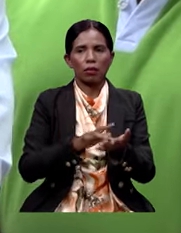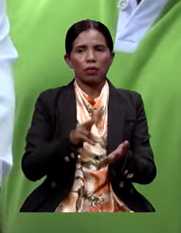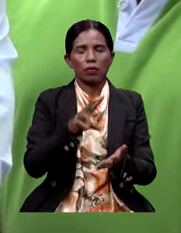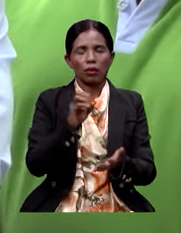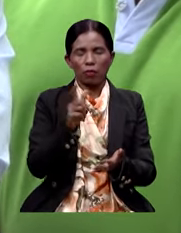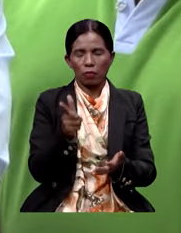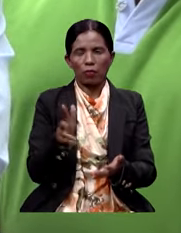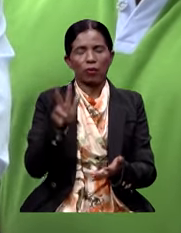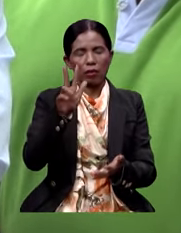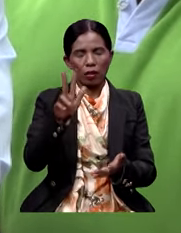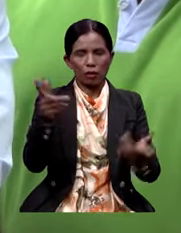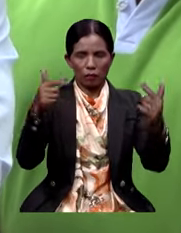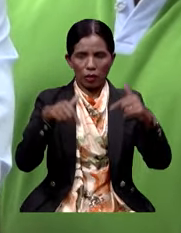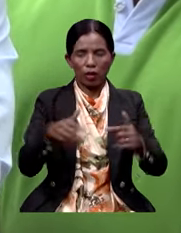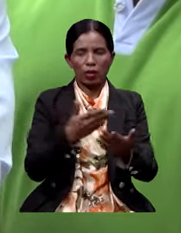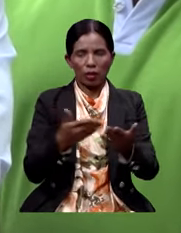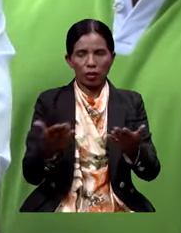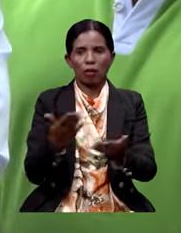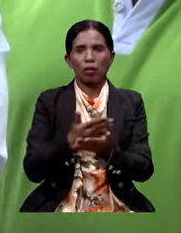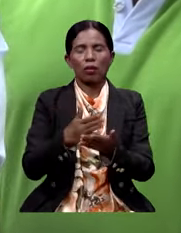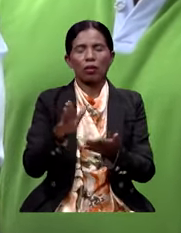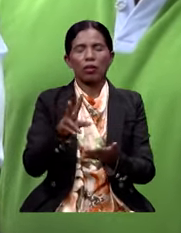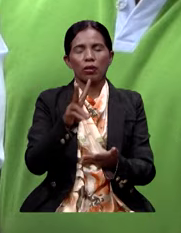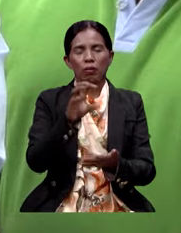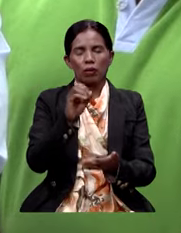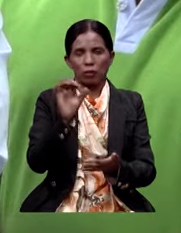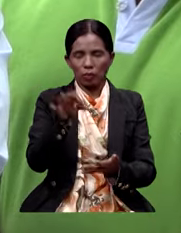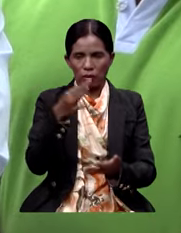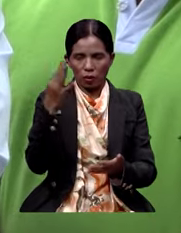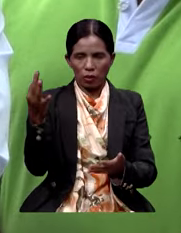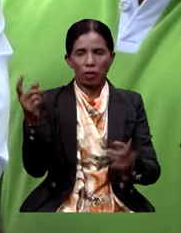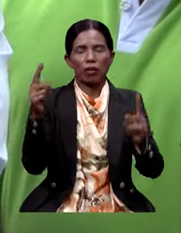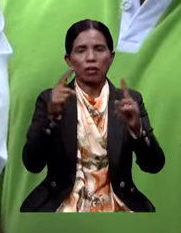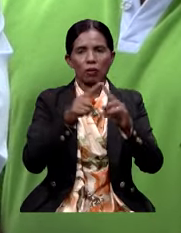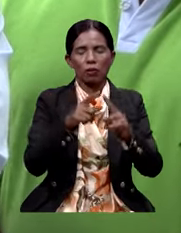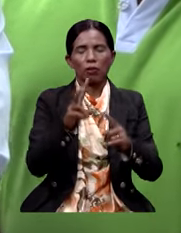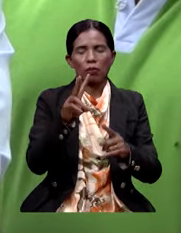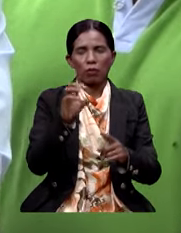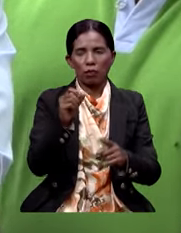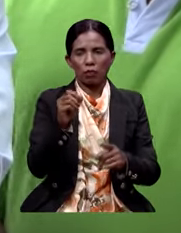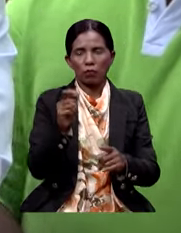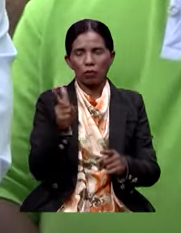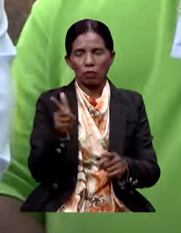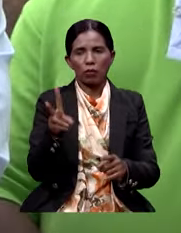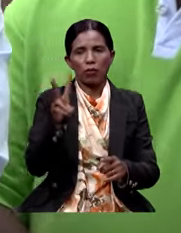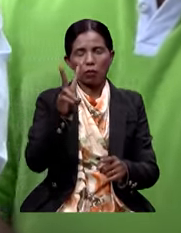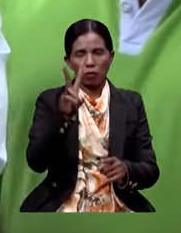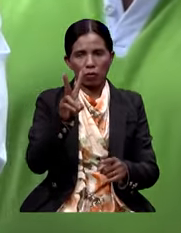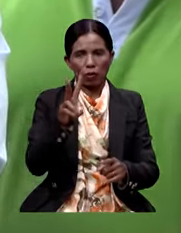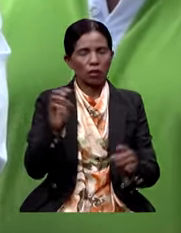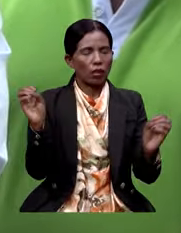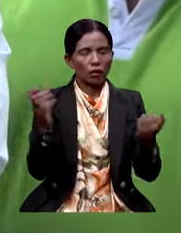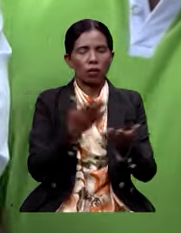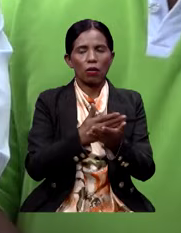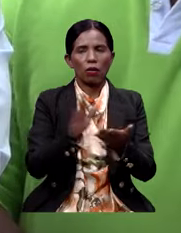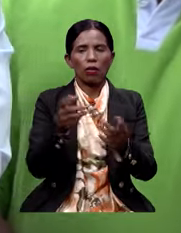Mai. Sasane be ma compras di ono 2019 to 22. Sasane Laos de compras